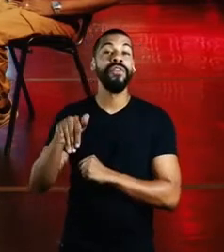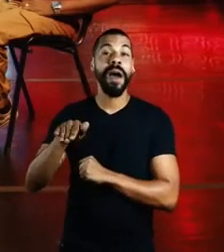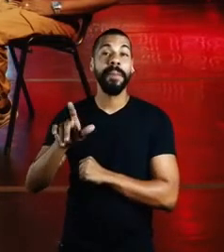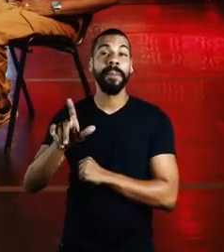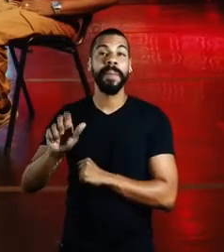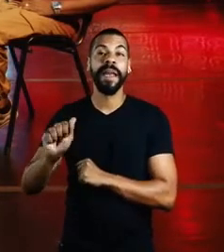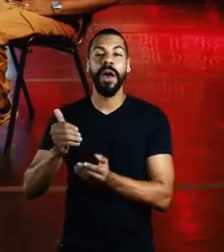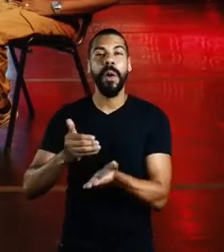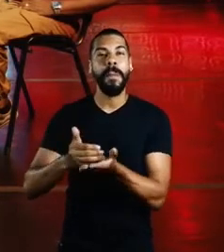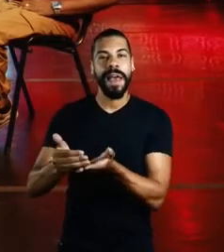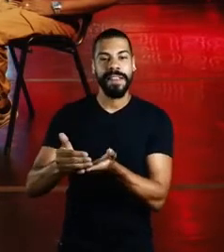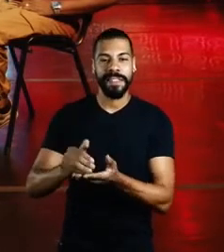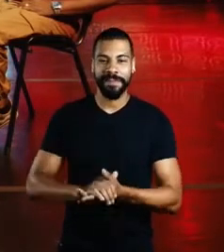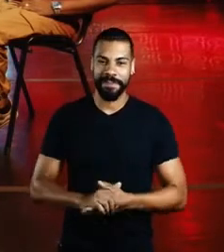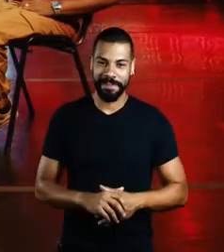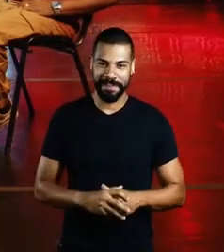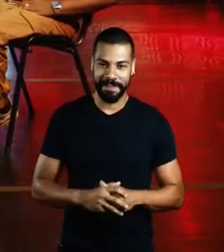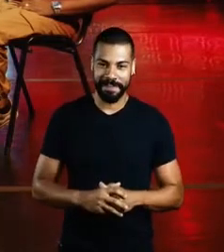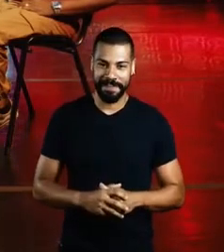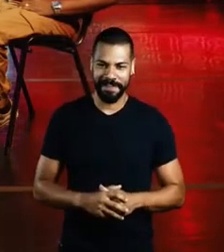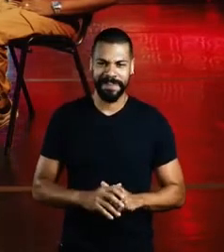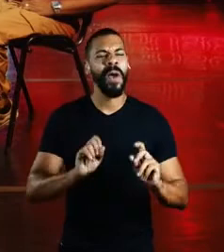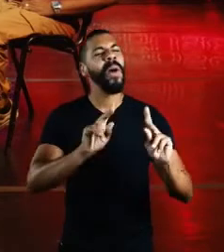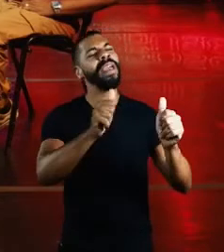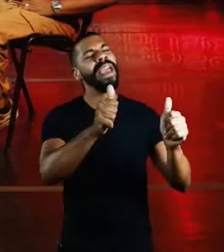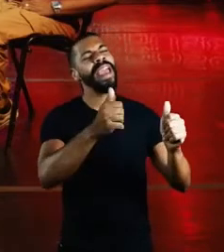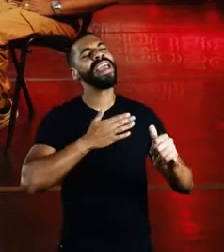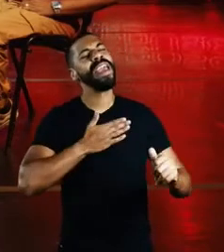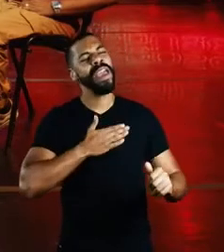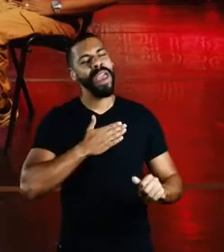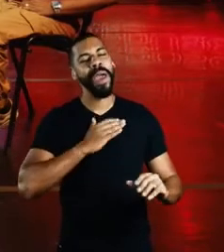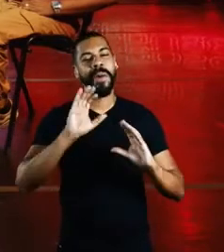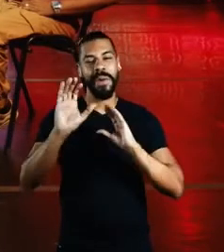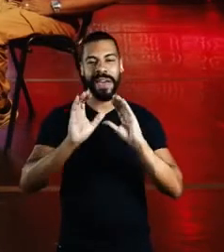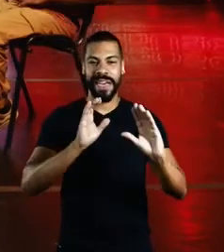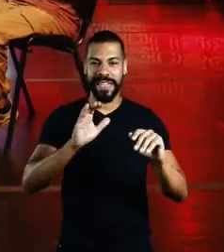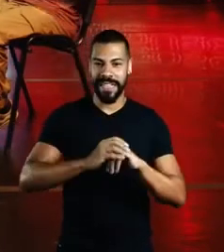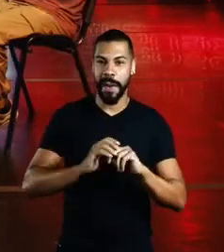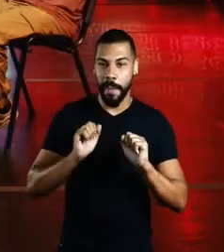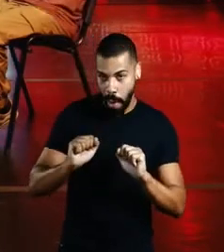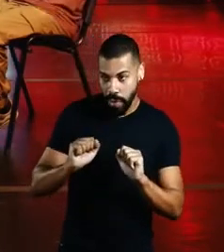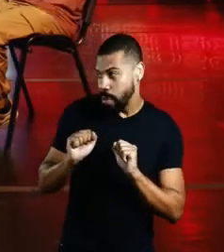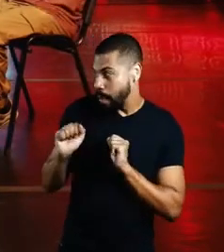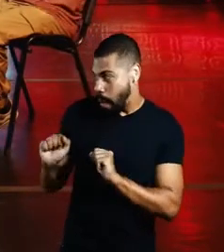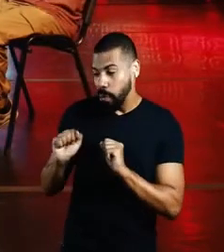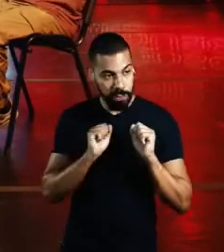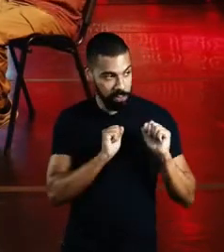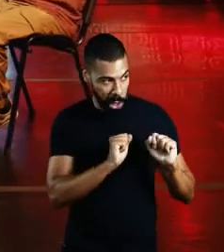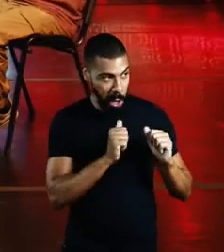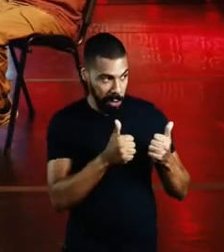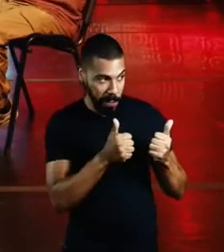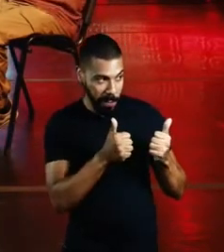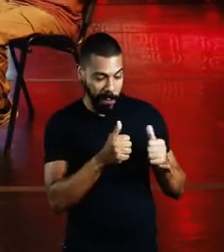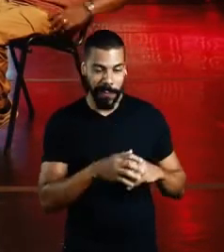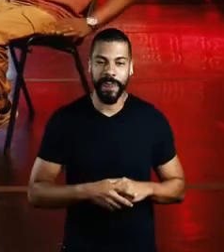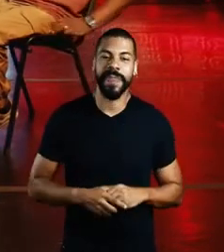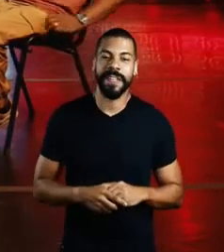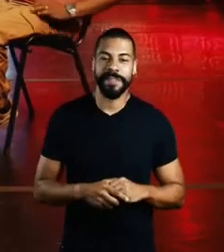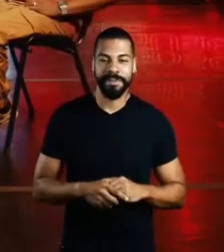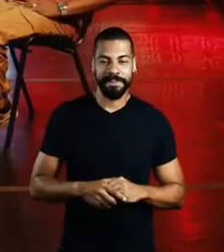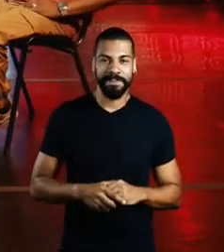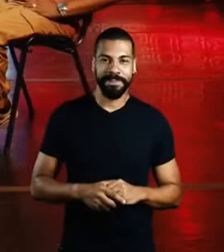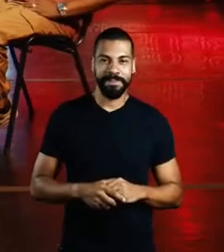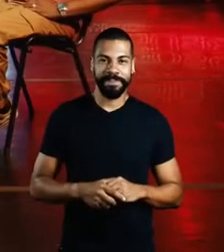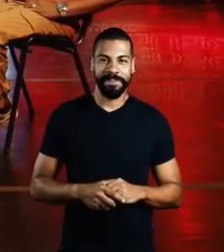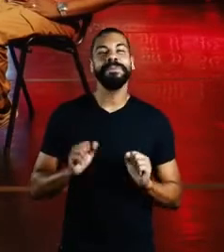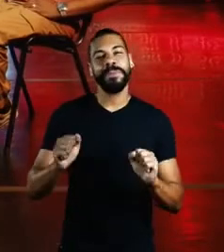vou no refrão. Eu canto. Ó, então eu posso soltar a instrumental. Pode, não, fica à vontade. Então